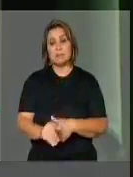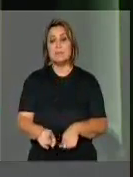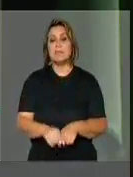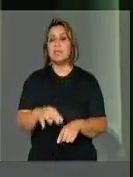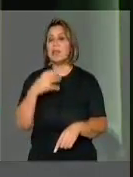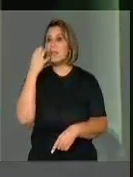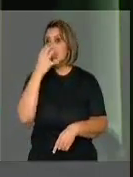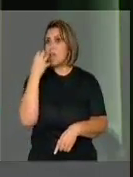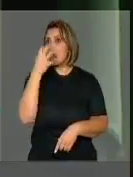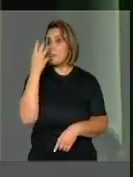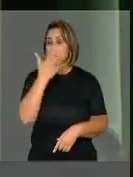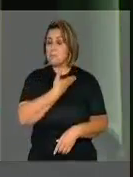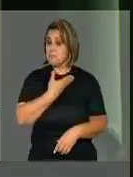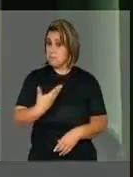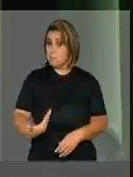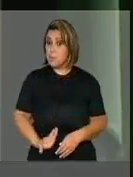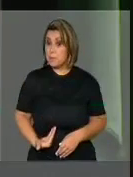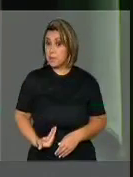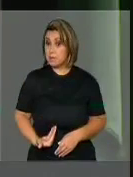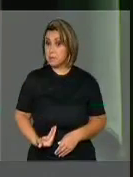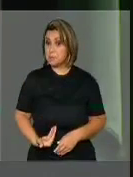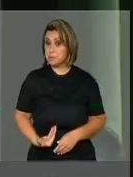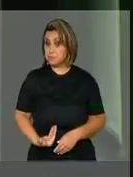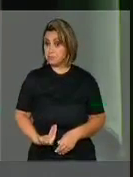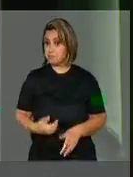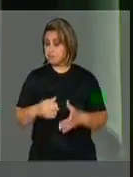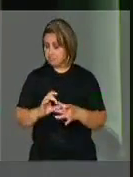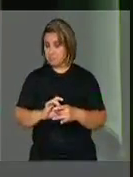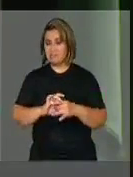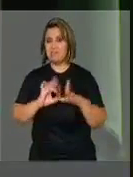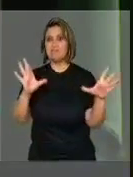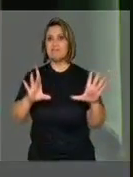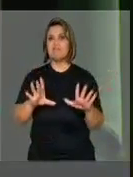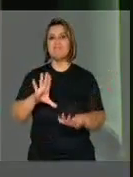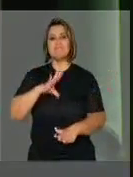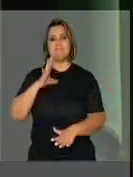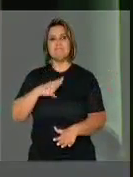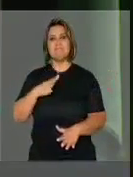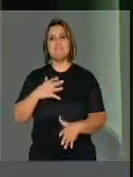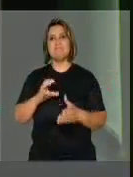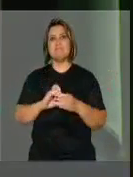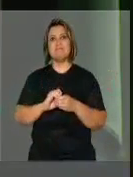rádio pública com independência, com autonomia,